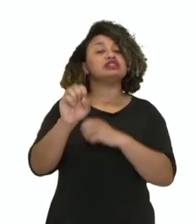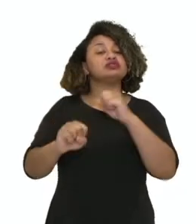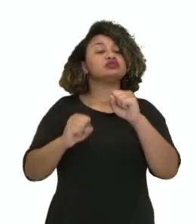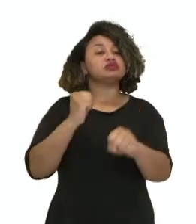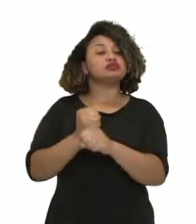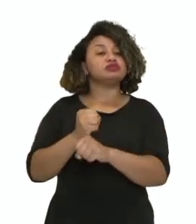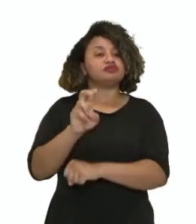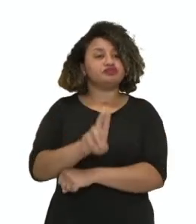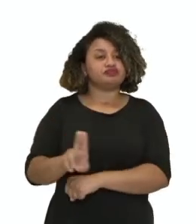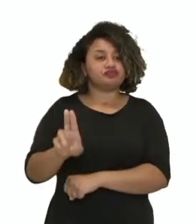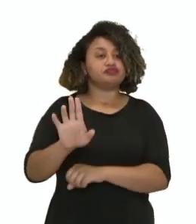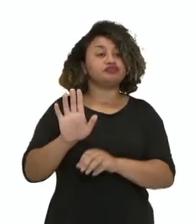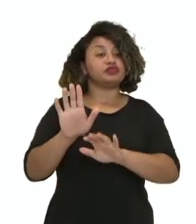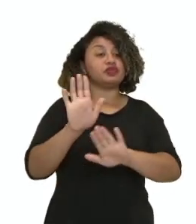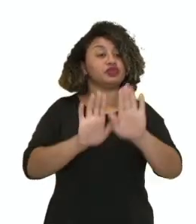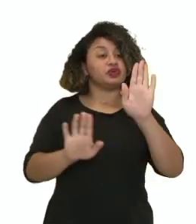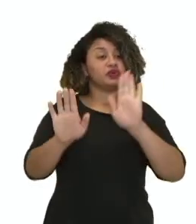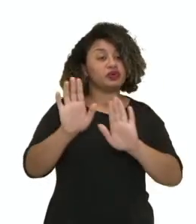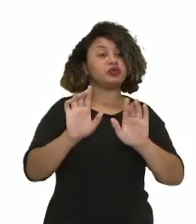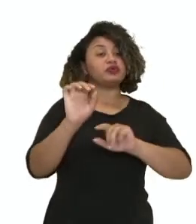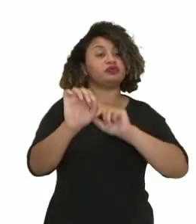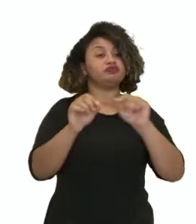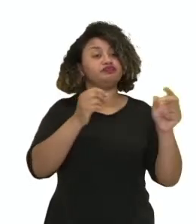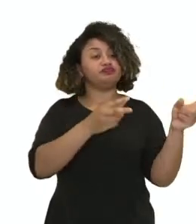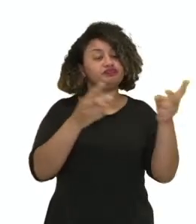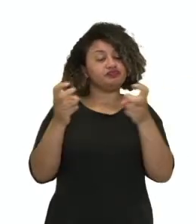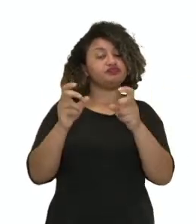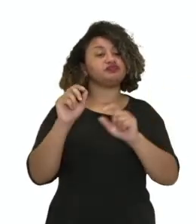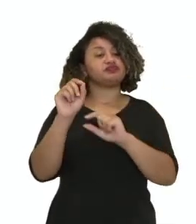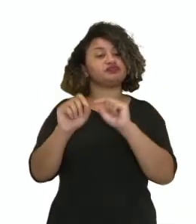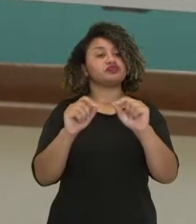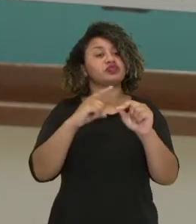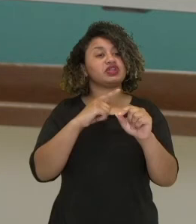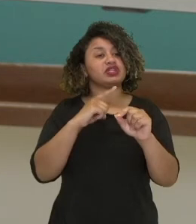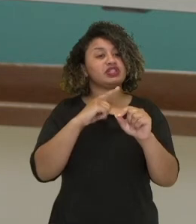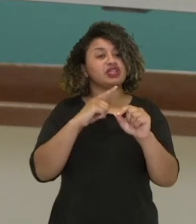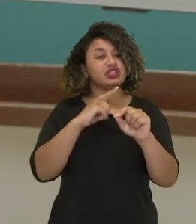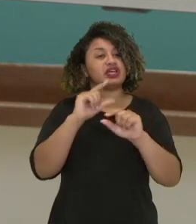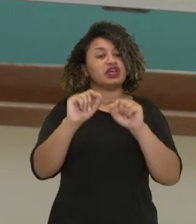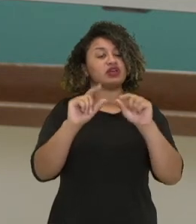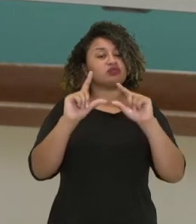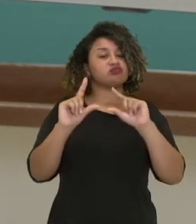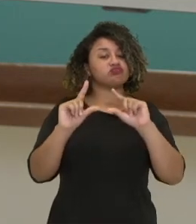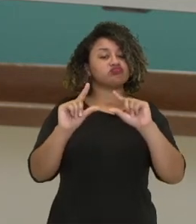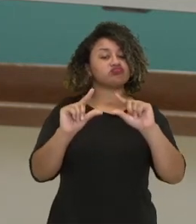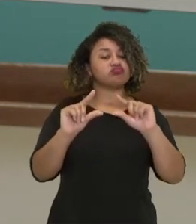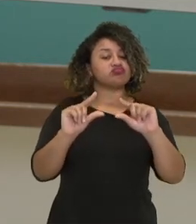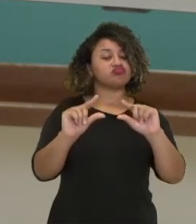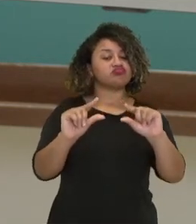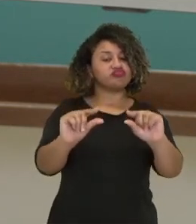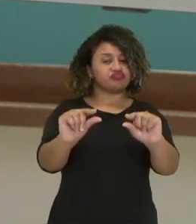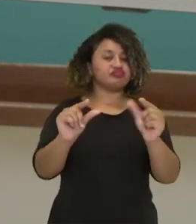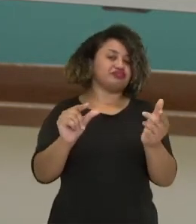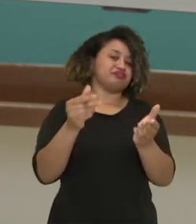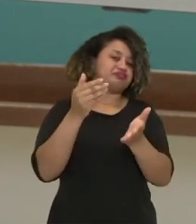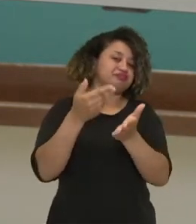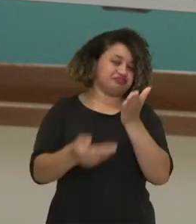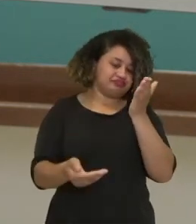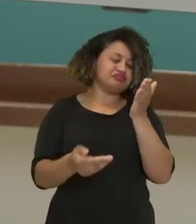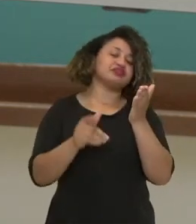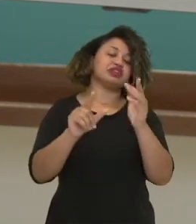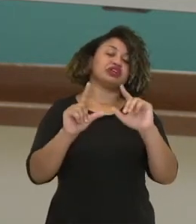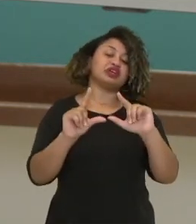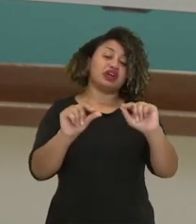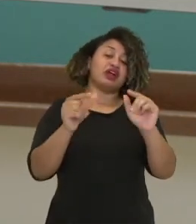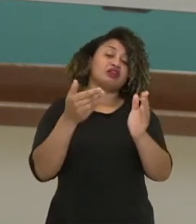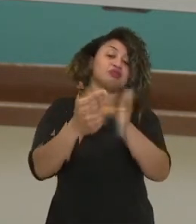Então, cuidado! Observe que está havendo uma desvalorização. E é essa desvalorização